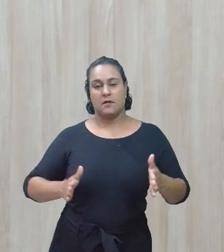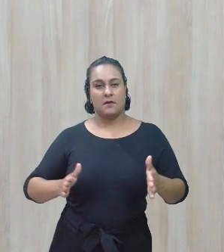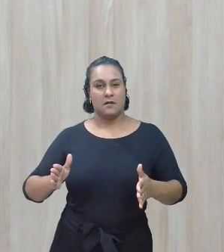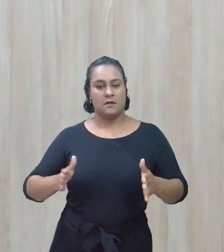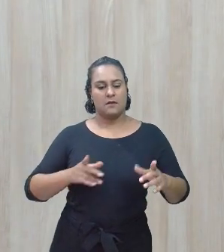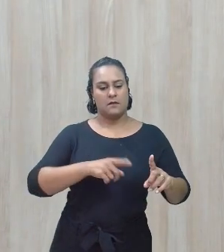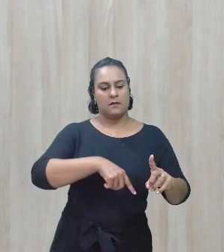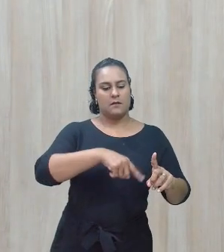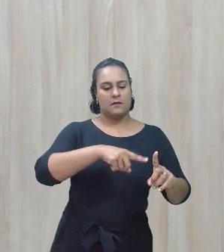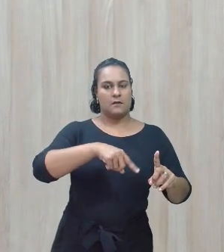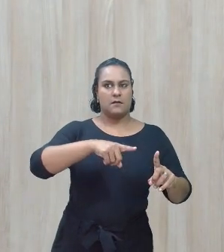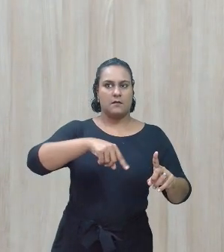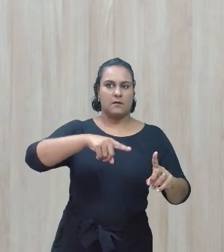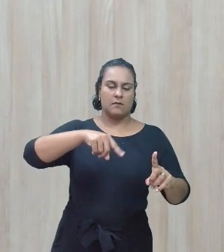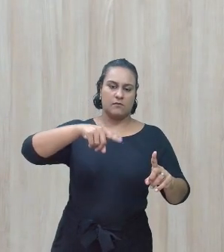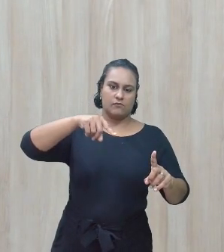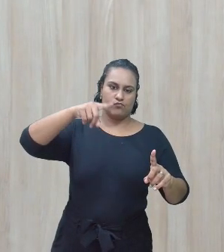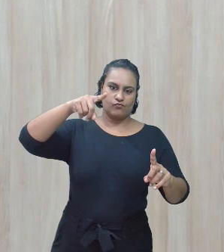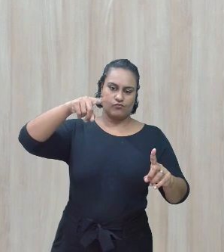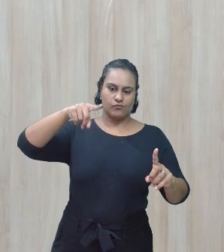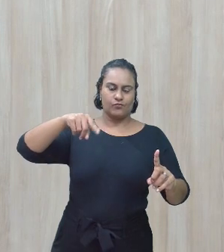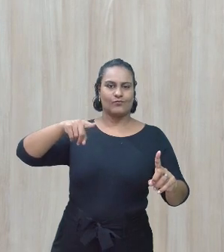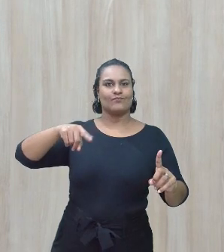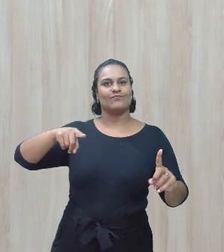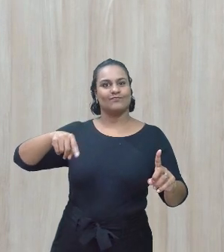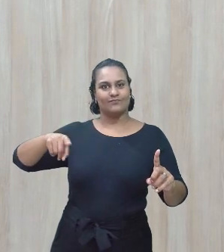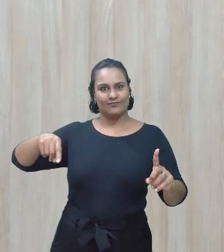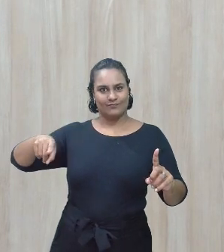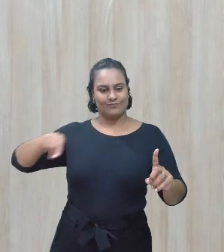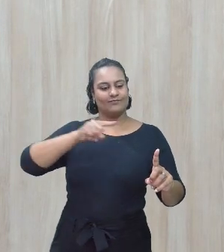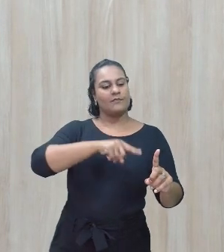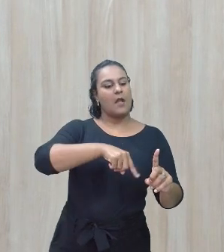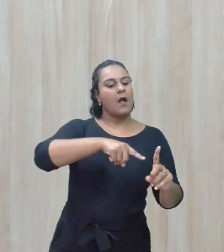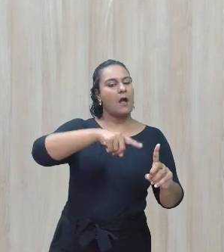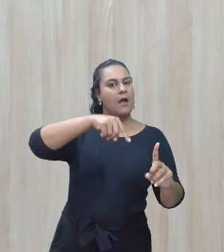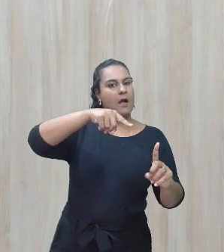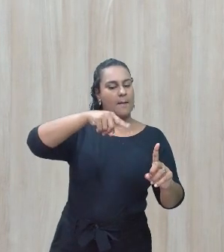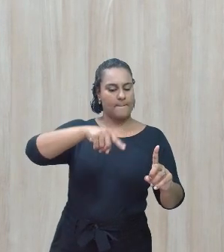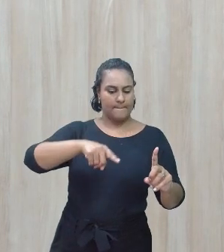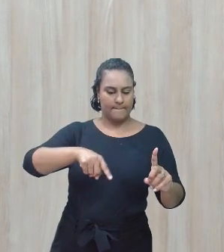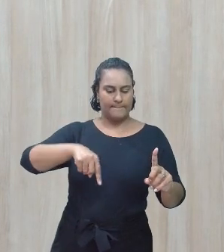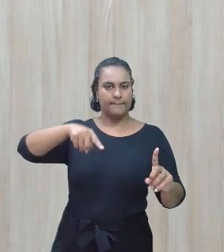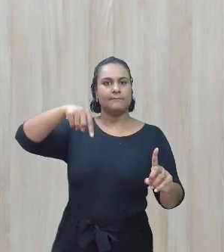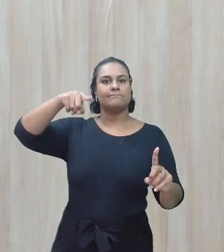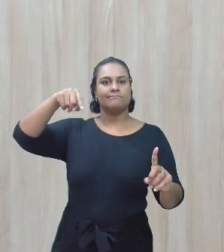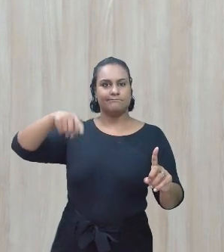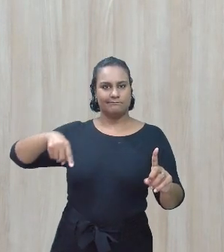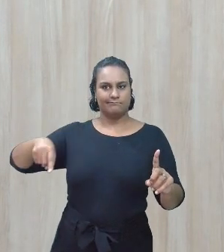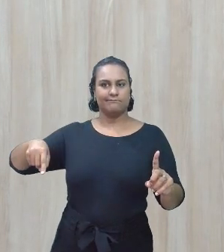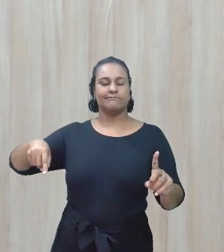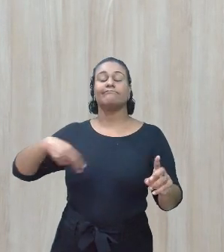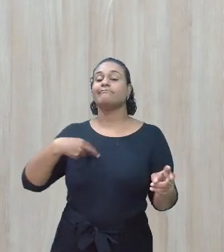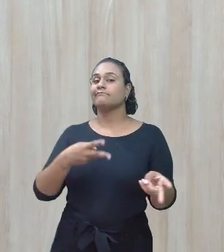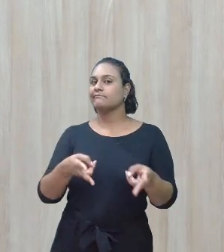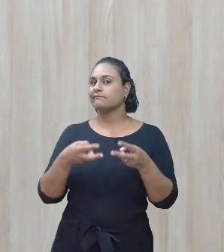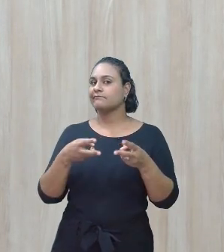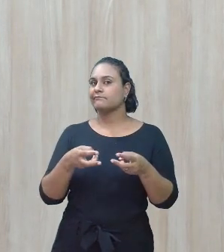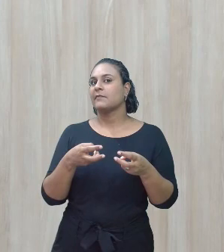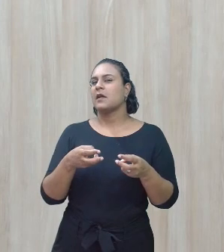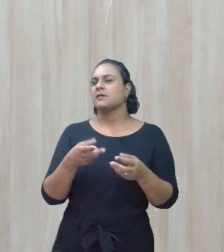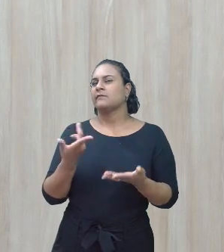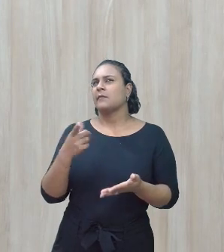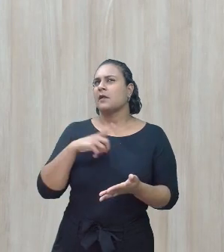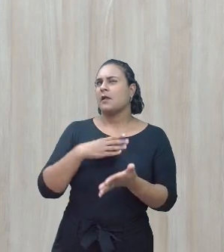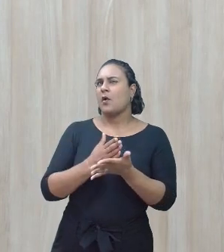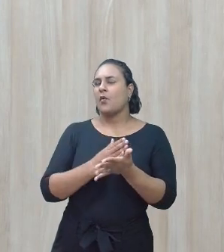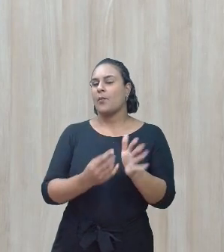medido esse crescimento ou decrescimento, né? Essa altura ou essa diminuição. A gente percebe que existem alguns